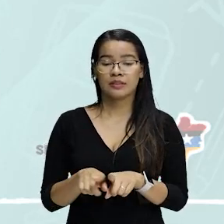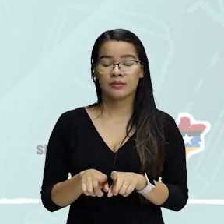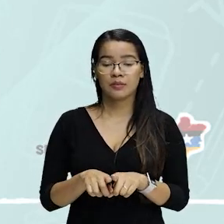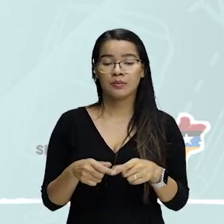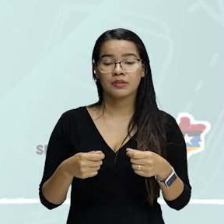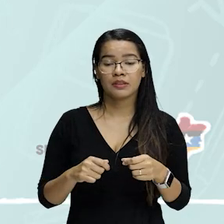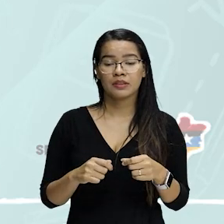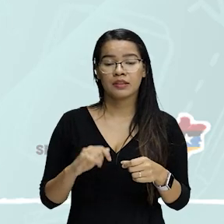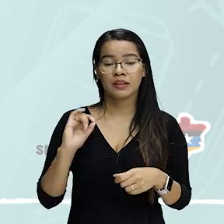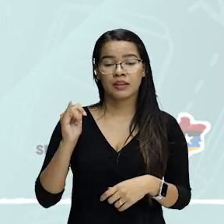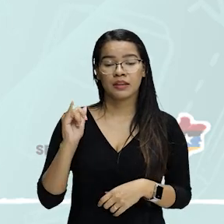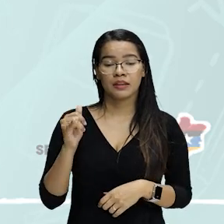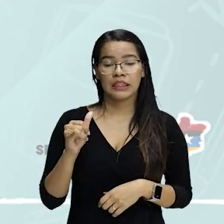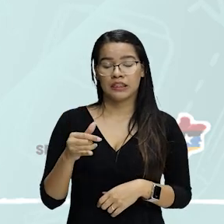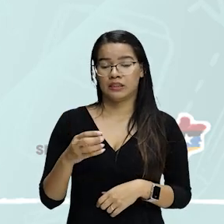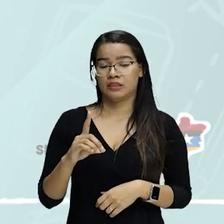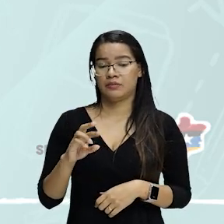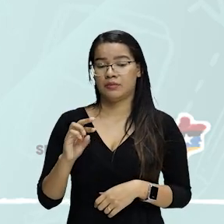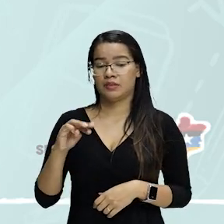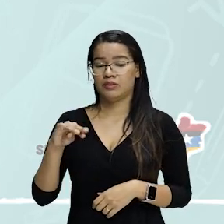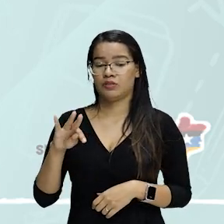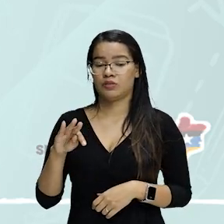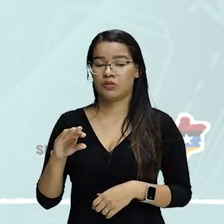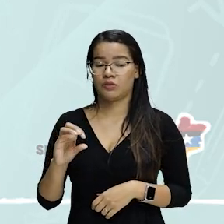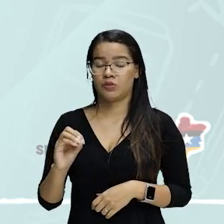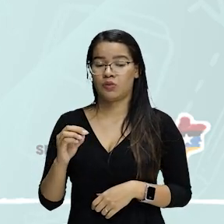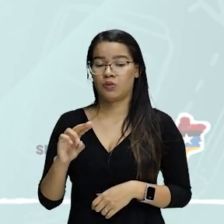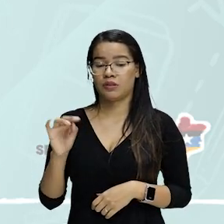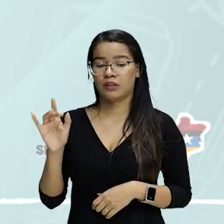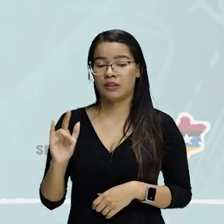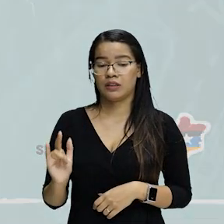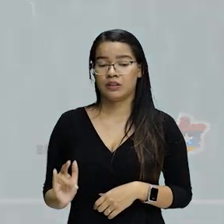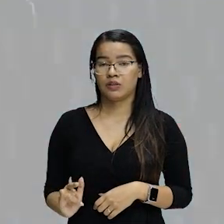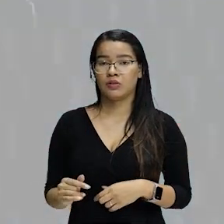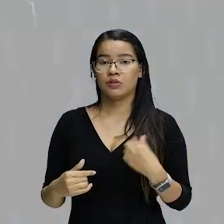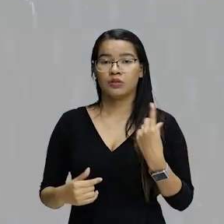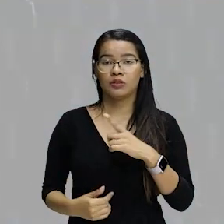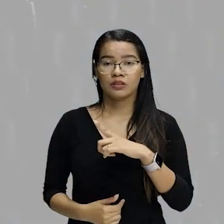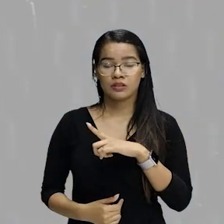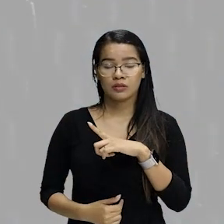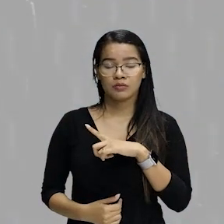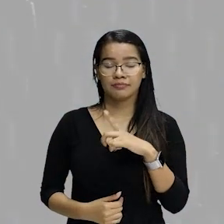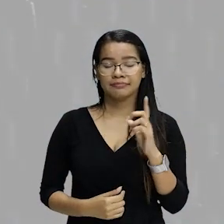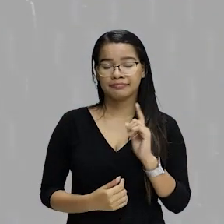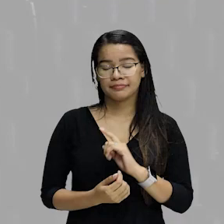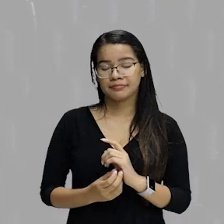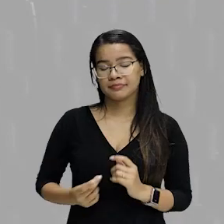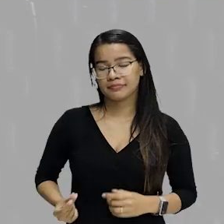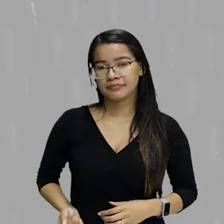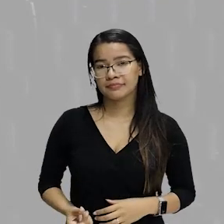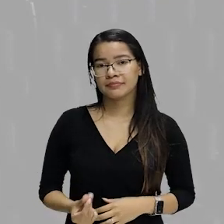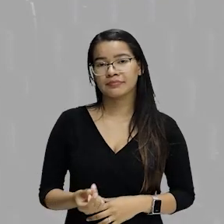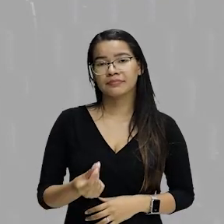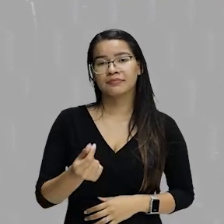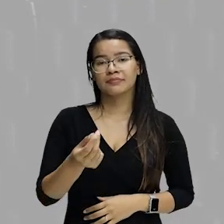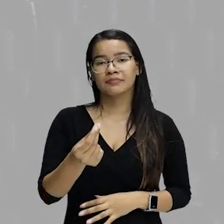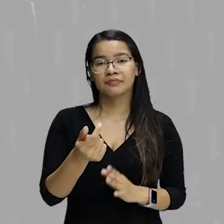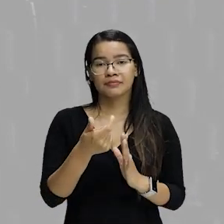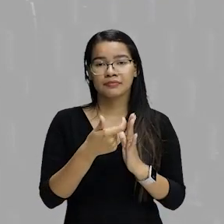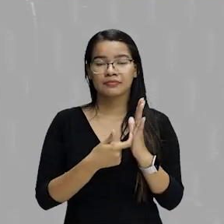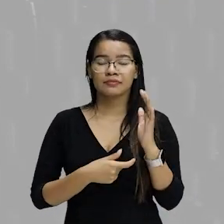narrativo, dramático ou lírico. Gente, nós temos uma infinidade de textos